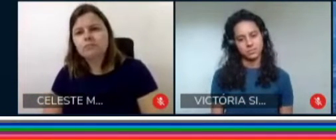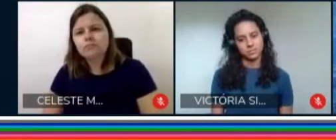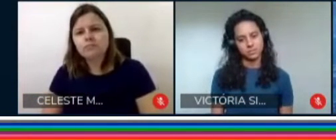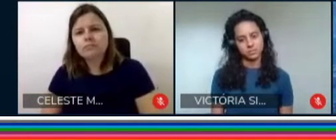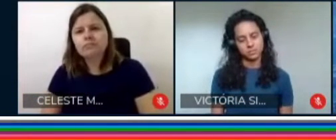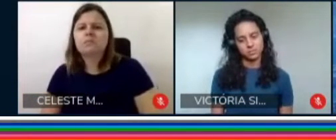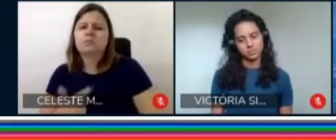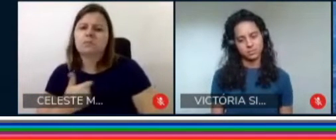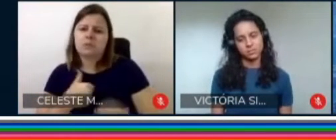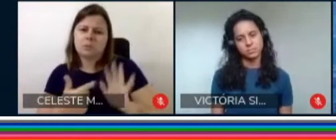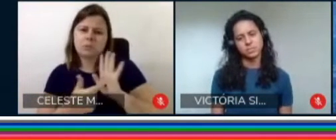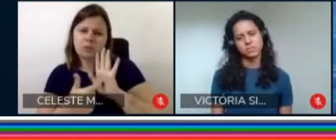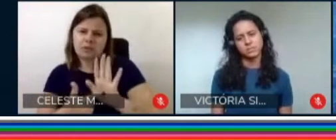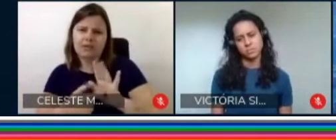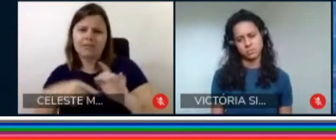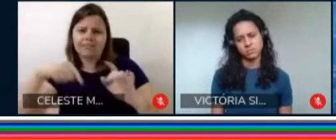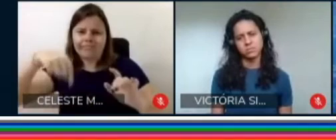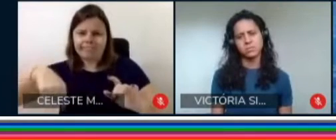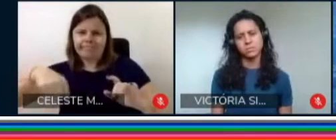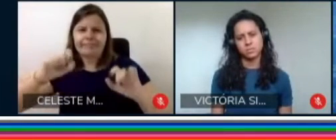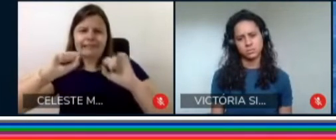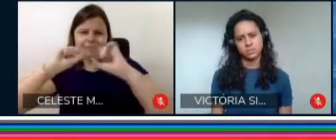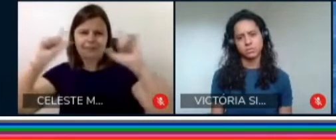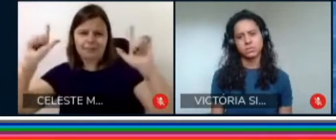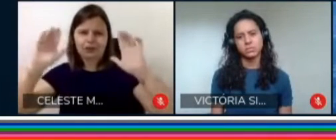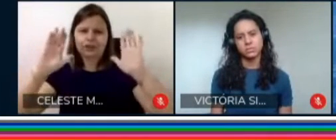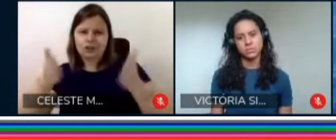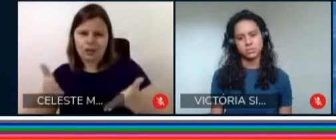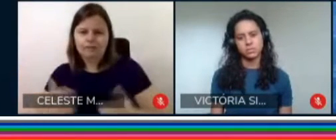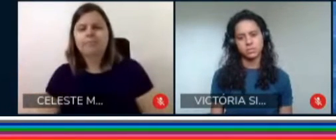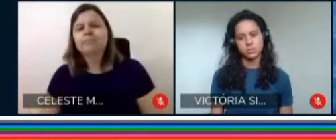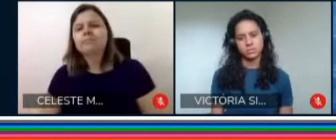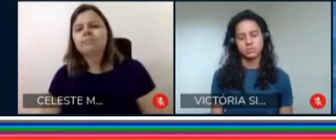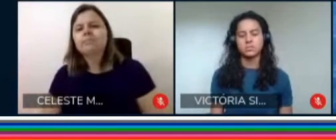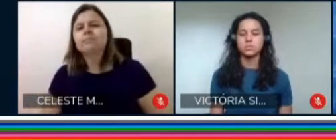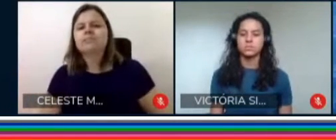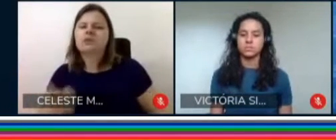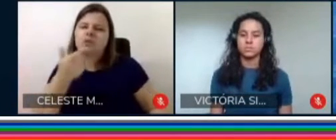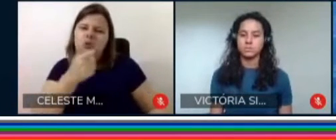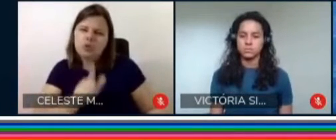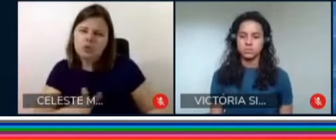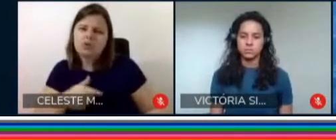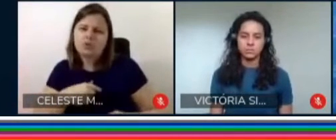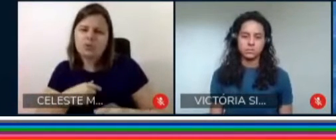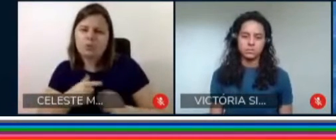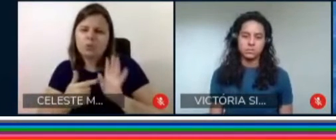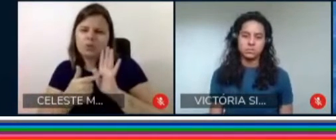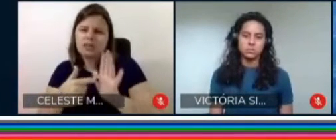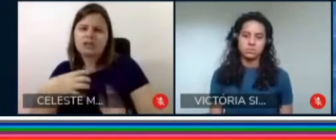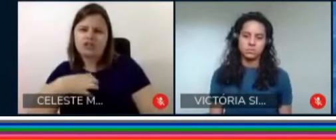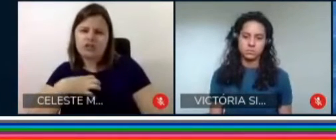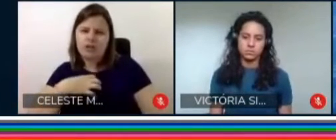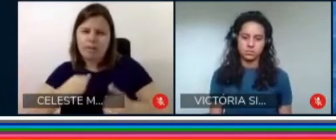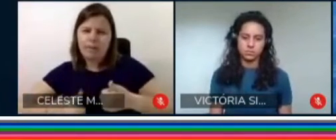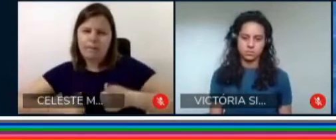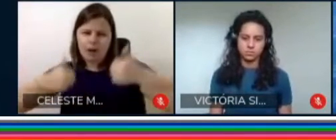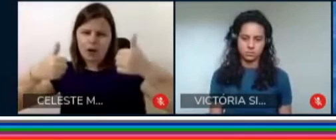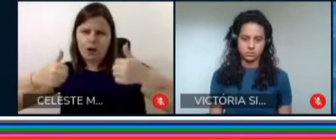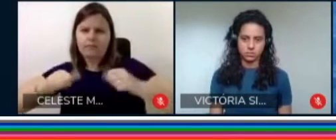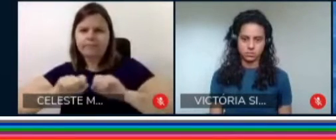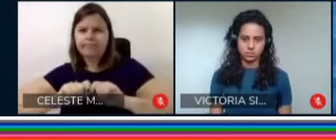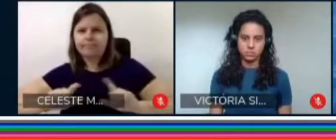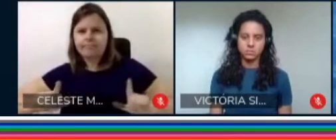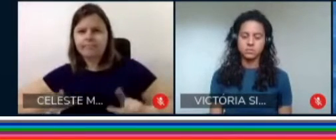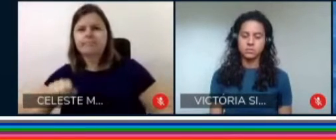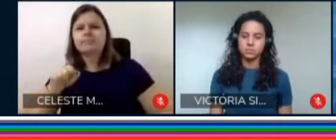Já mostrei isso para vocês de manhã, mas só vou mostrar a tela aqui de novo melhorzinho, né? Isso aqui é um